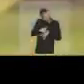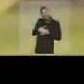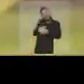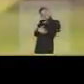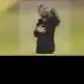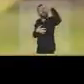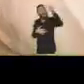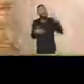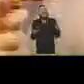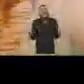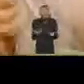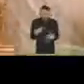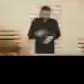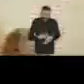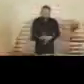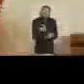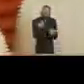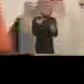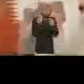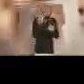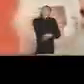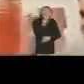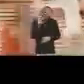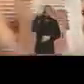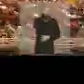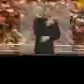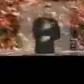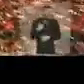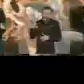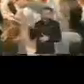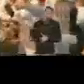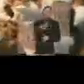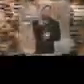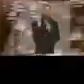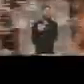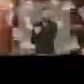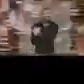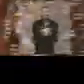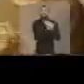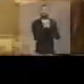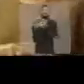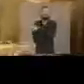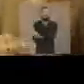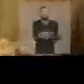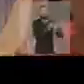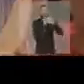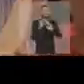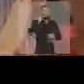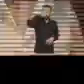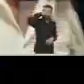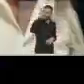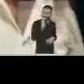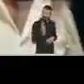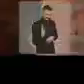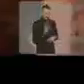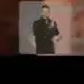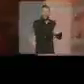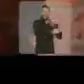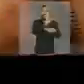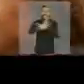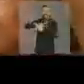minha voz Eu quero a Tataê, me damos o Paê, é o Brasil